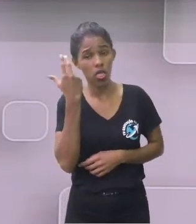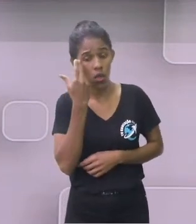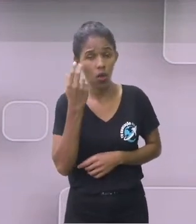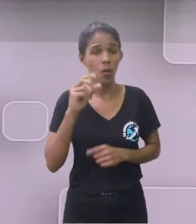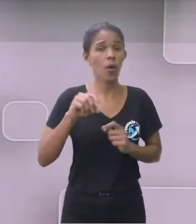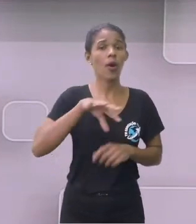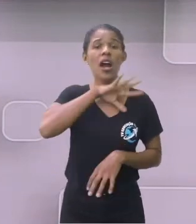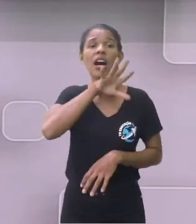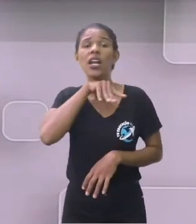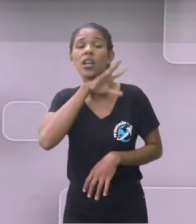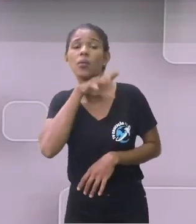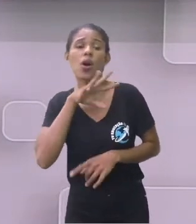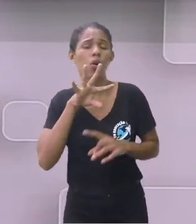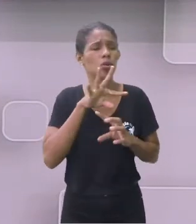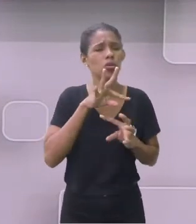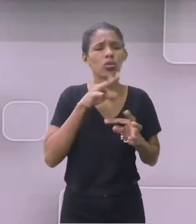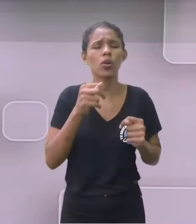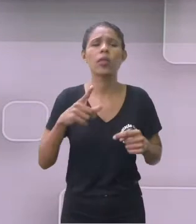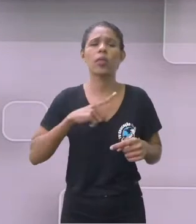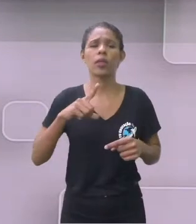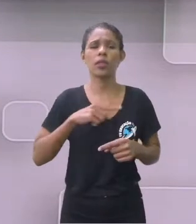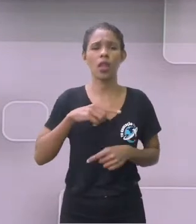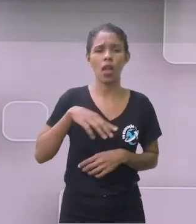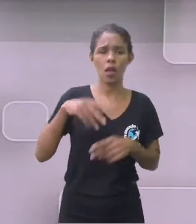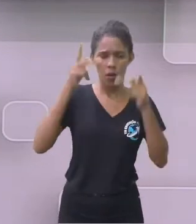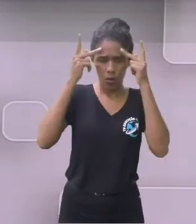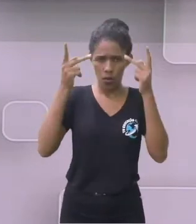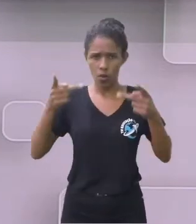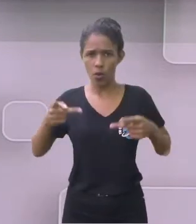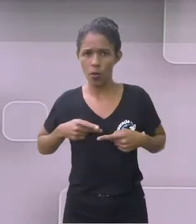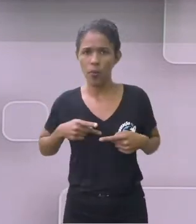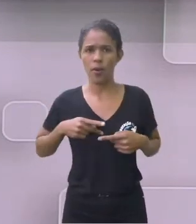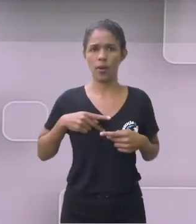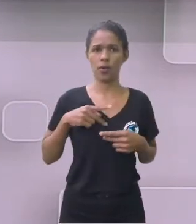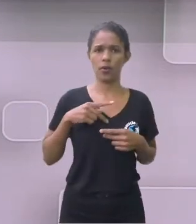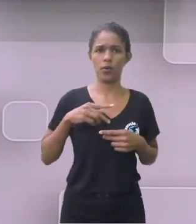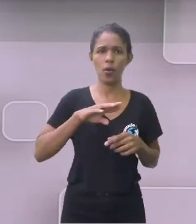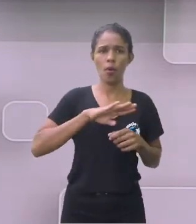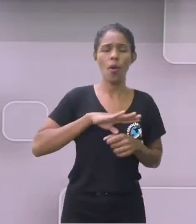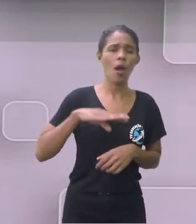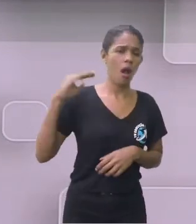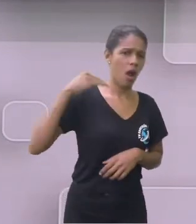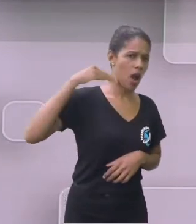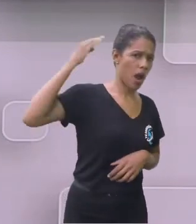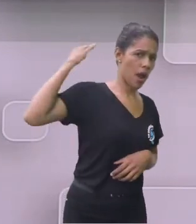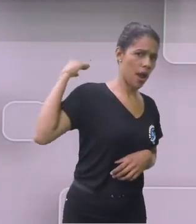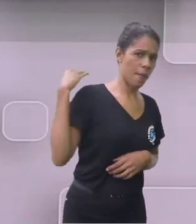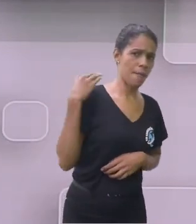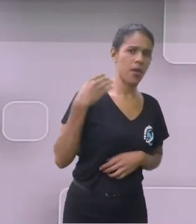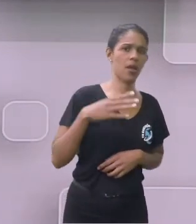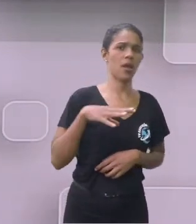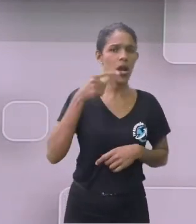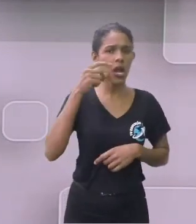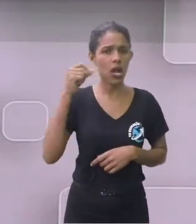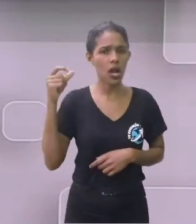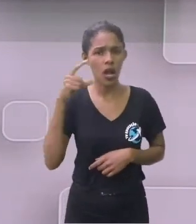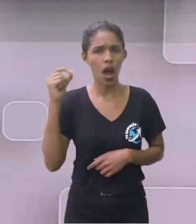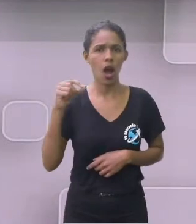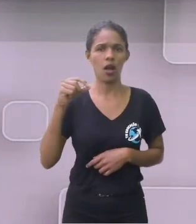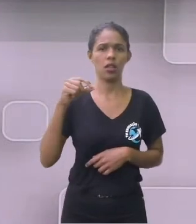animais, incluindo o homem, camelos, gados, gatos, morcegos e outros mamíferos.